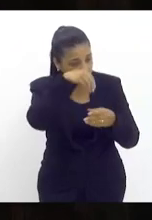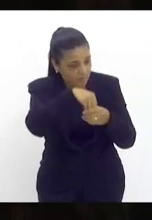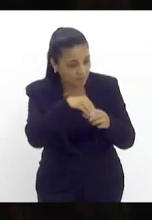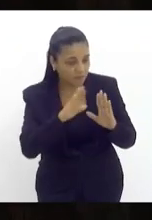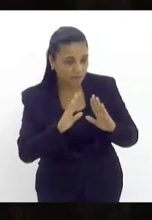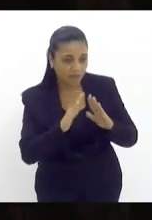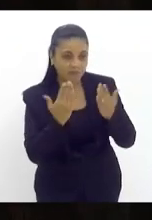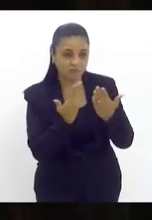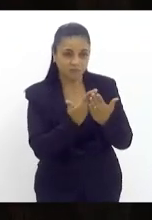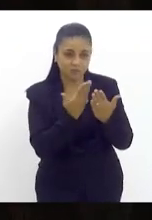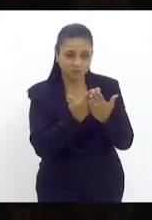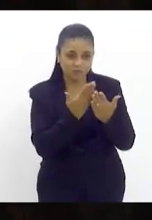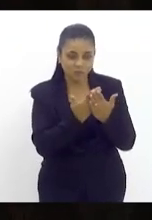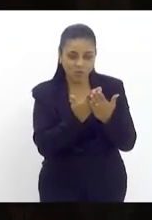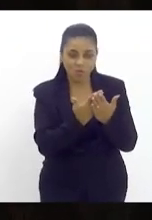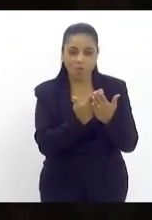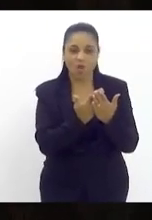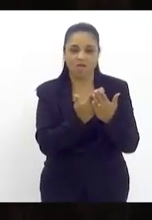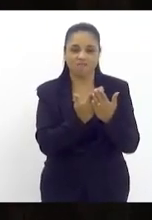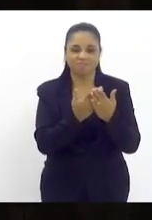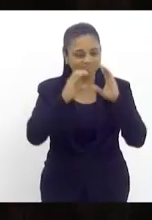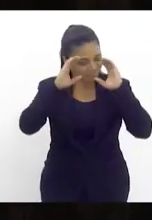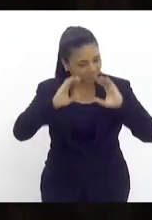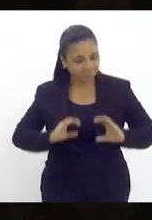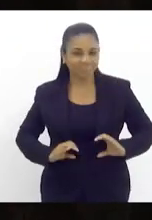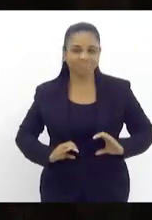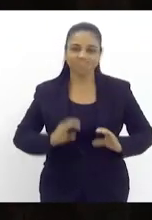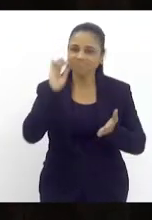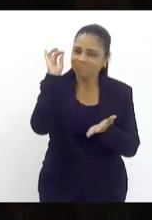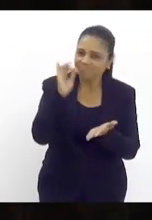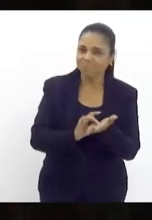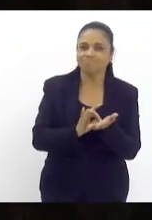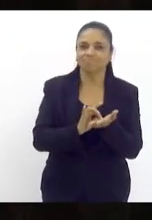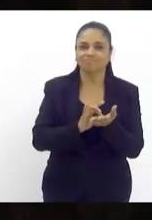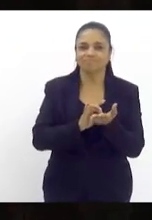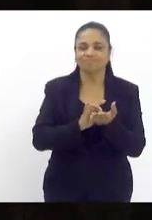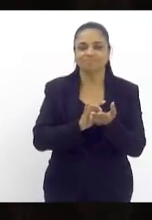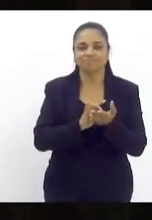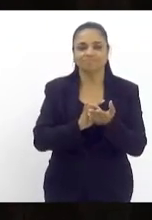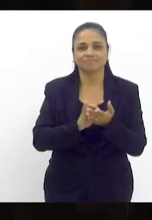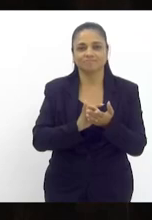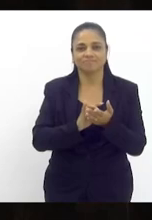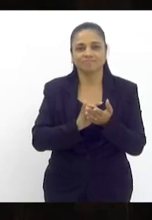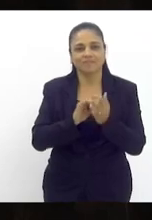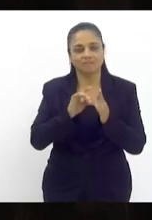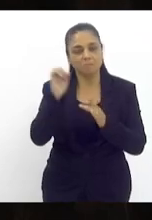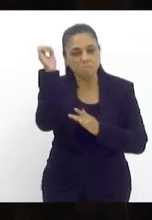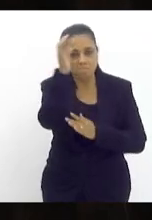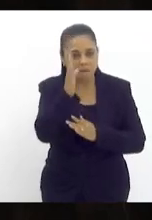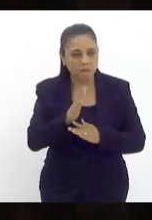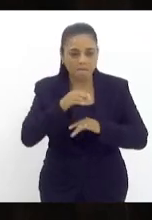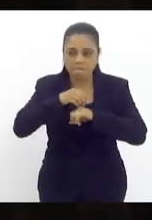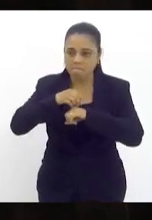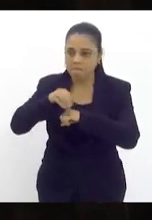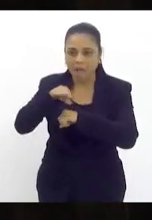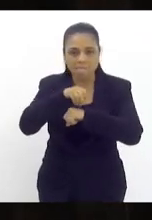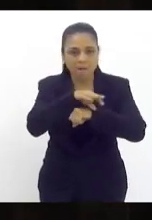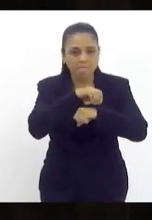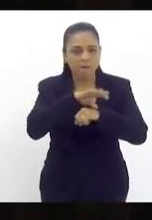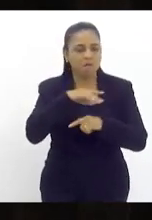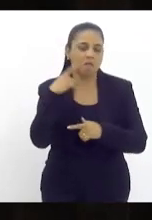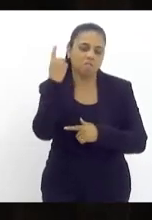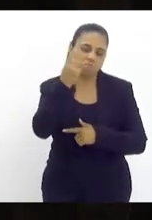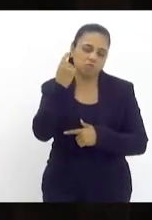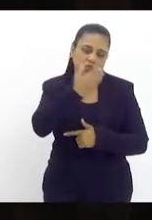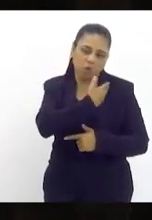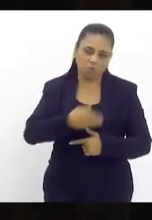pode realmente ser uma escola de cidadania. Né? E isso vai ter a repercussão nacional. Para mim, a política pública mais óbvia.